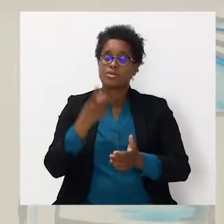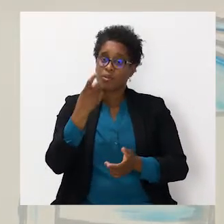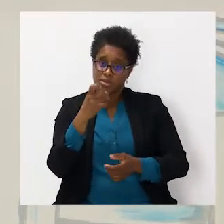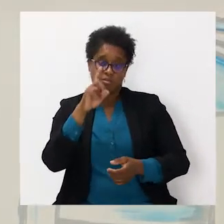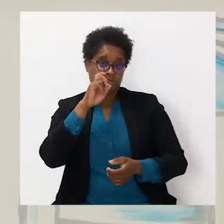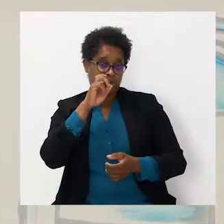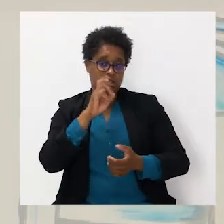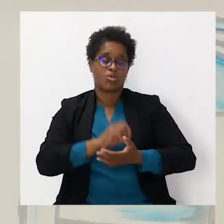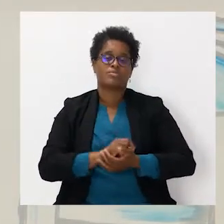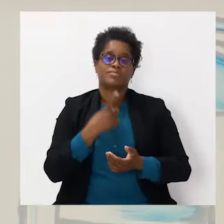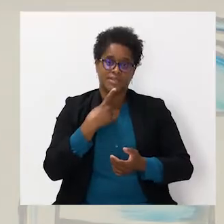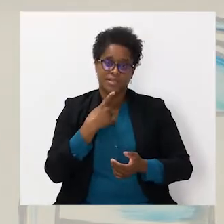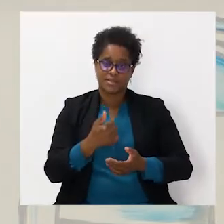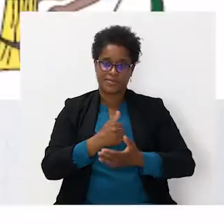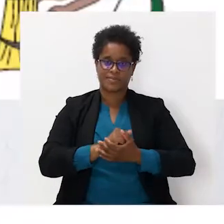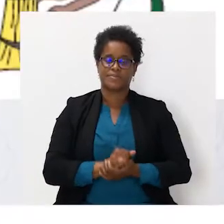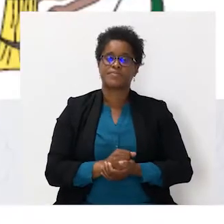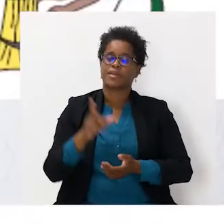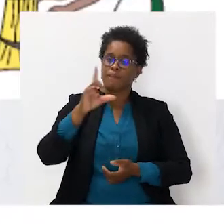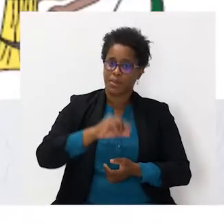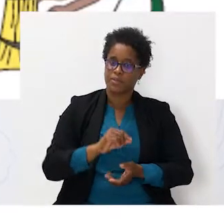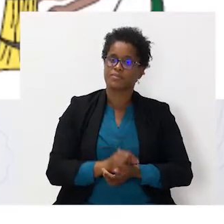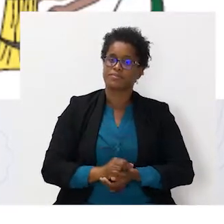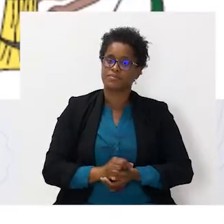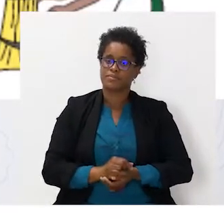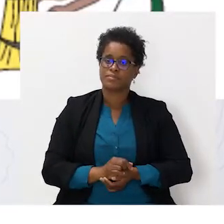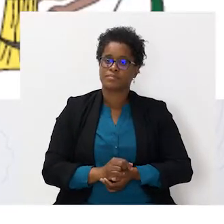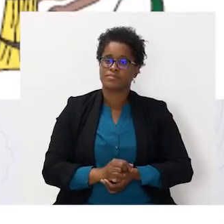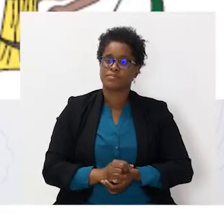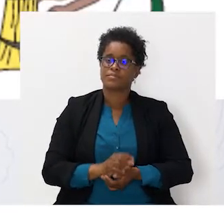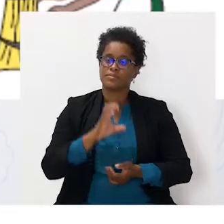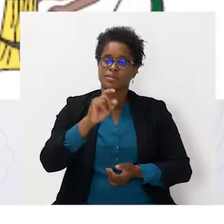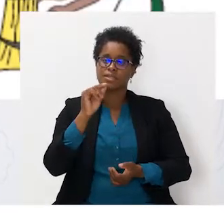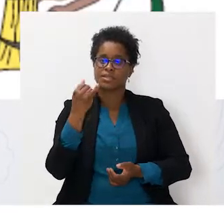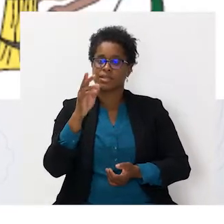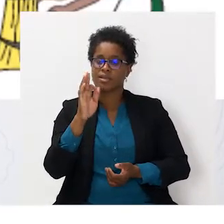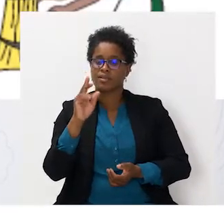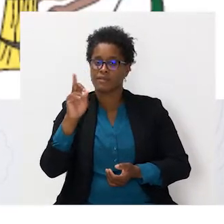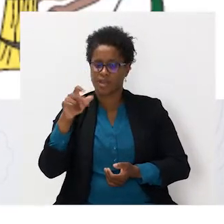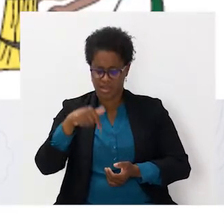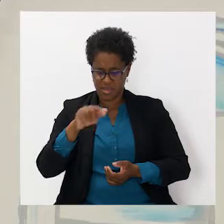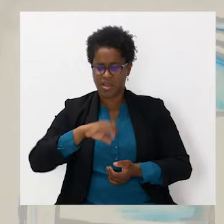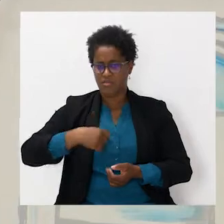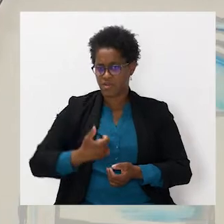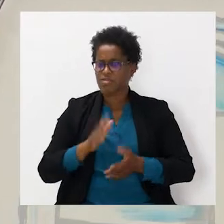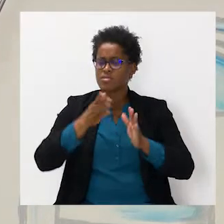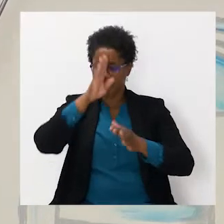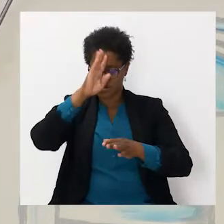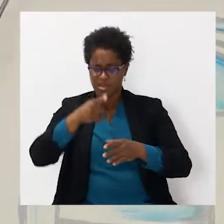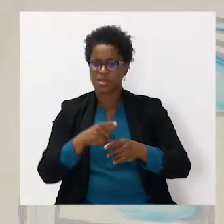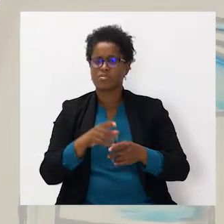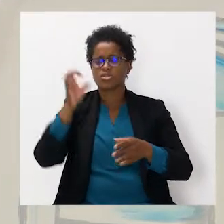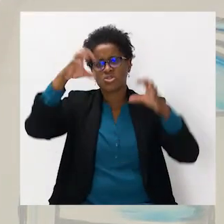proteção, certo? Também ceifar. Aqui em Cabo Verde já sabemos que